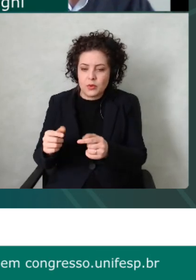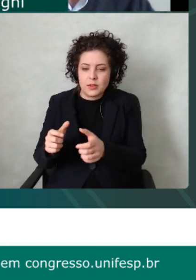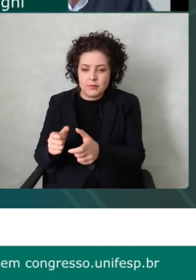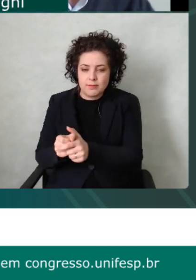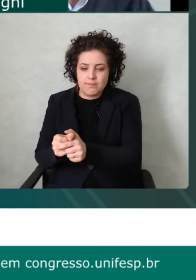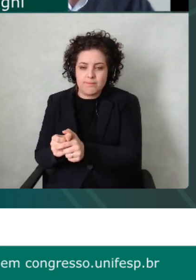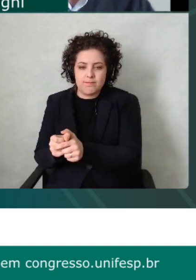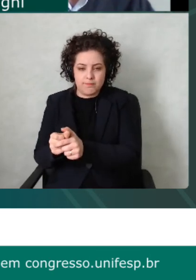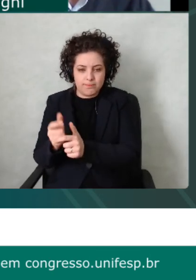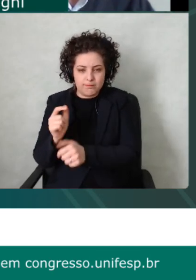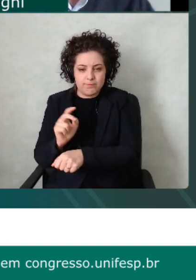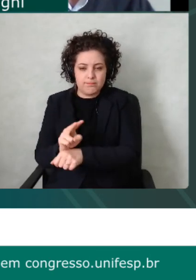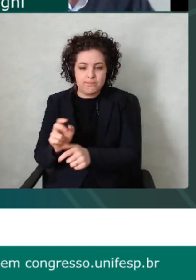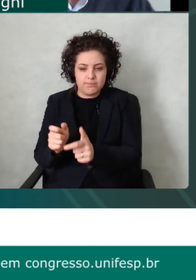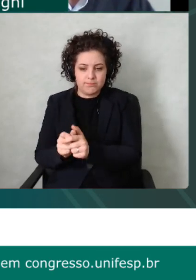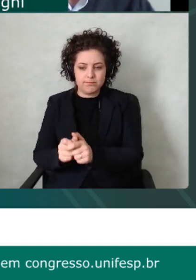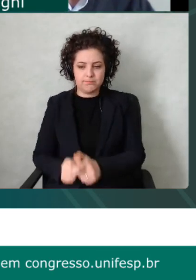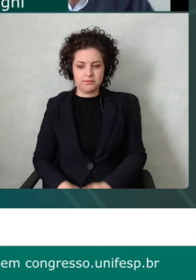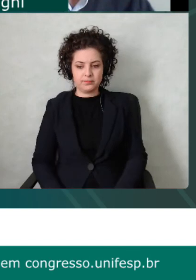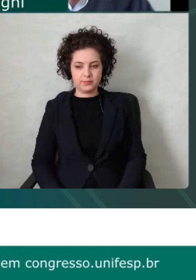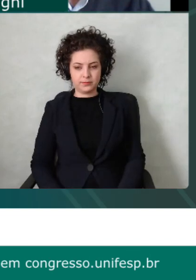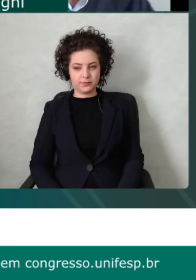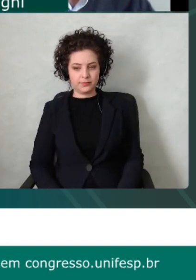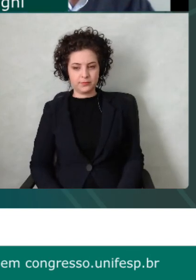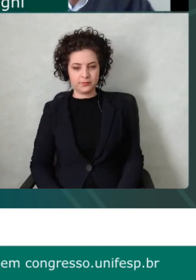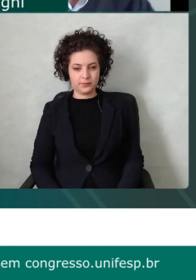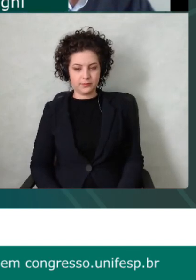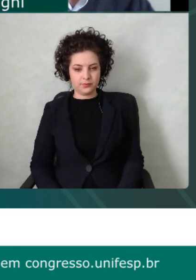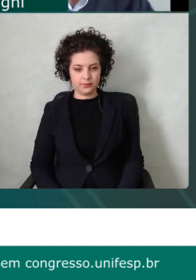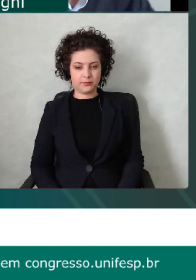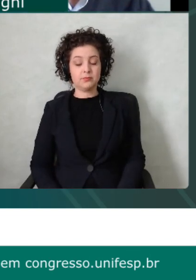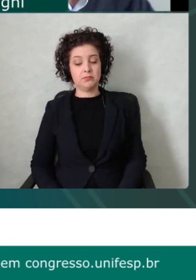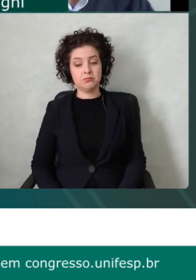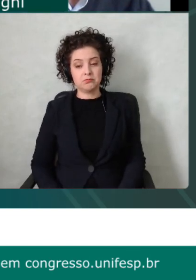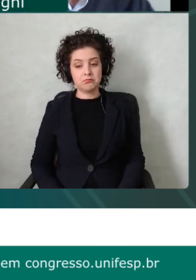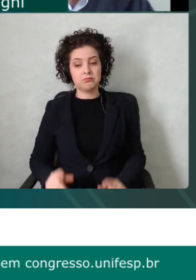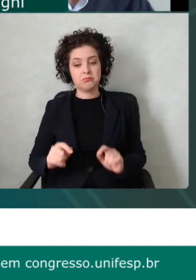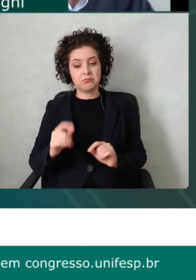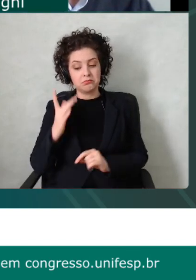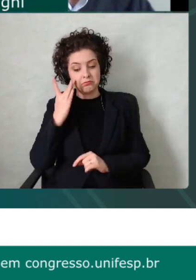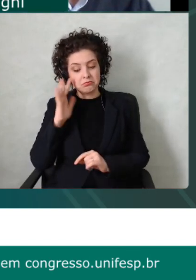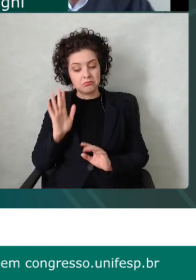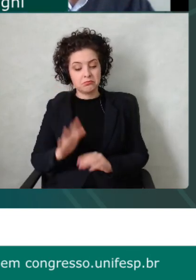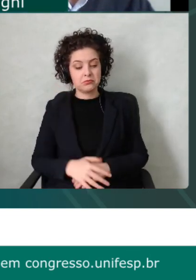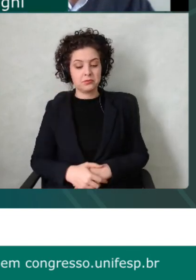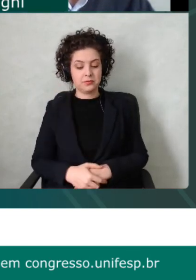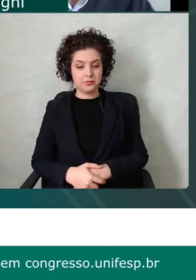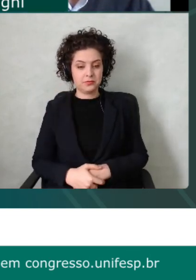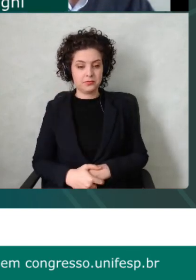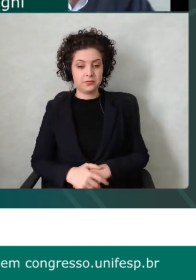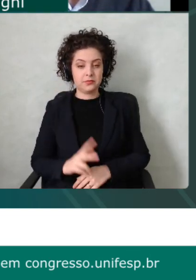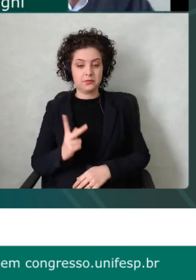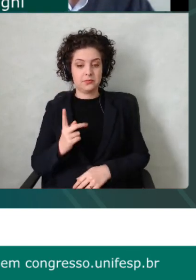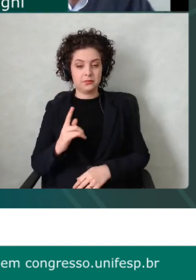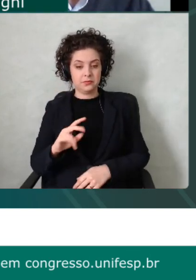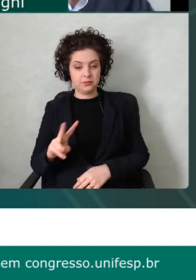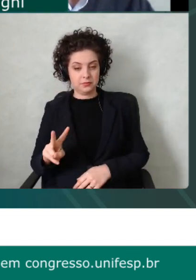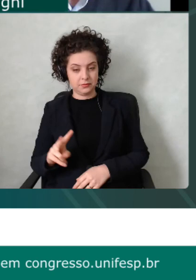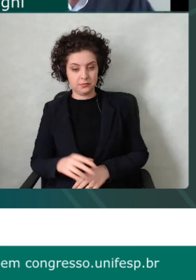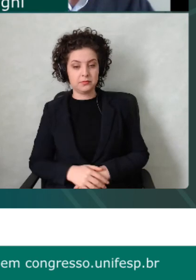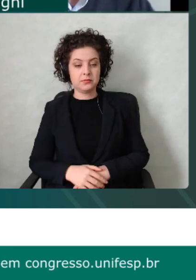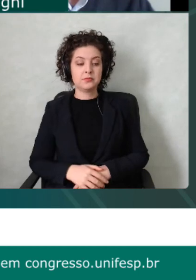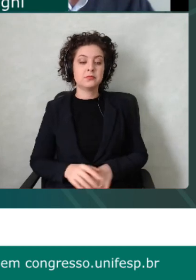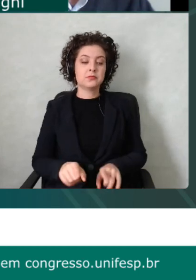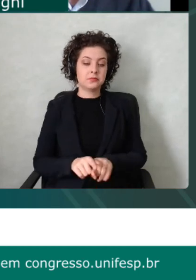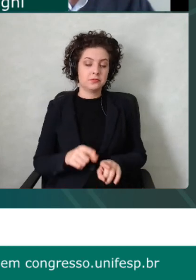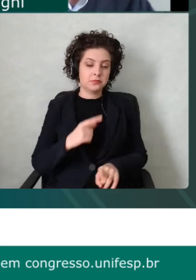Se isso vai servir como uma alternativa terapêutica, a gente não sabe, né? No HIV a gente também faz anticorpos neutralizantes e o vírus